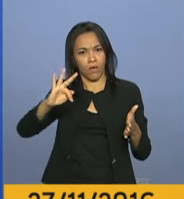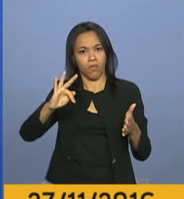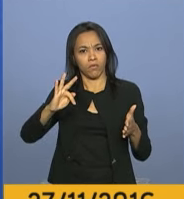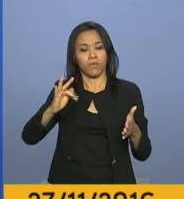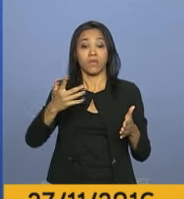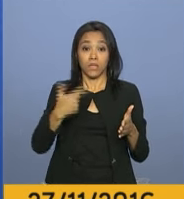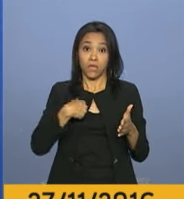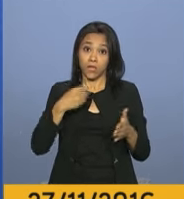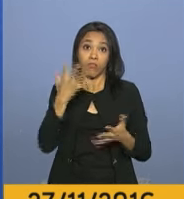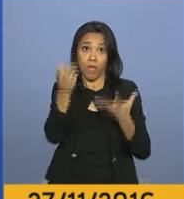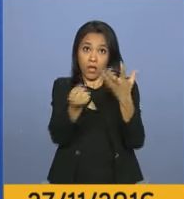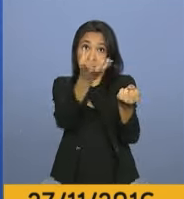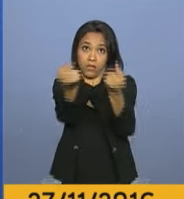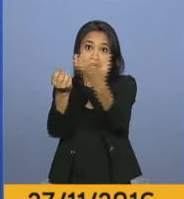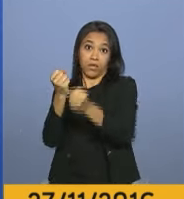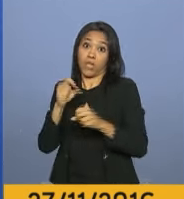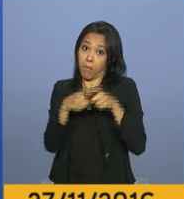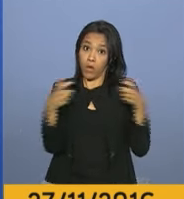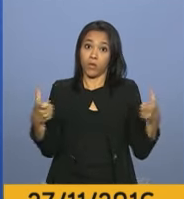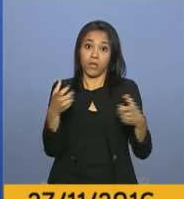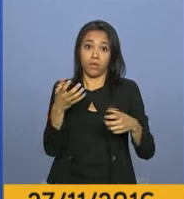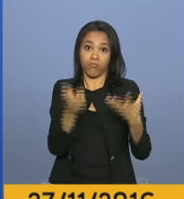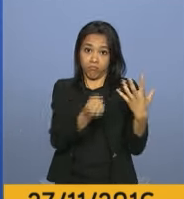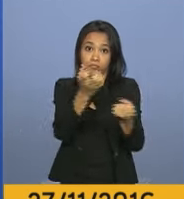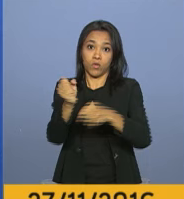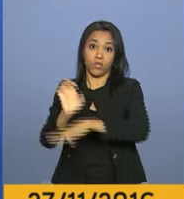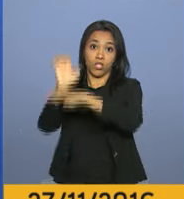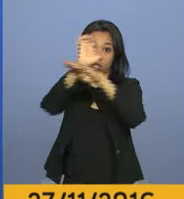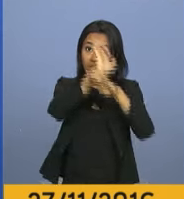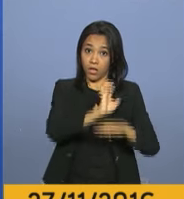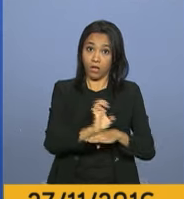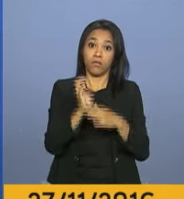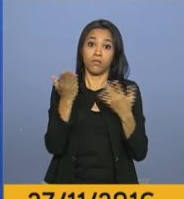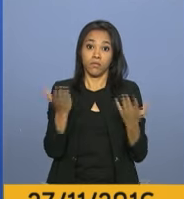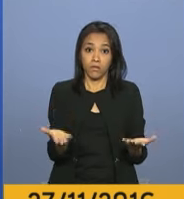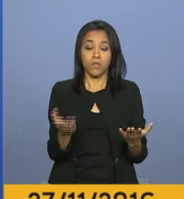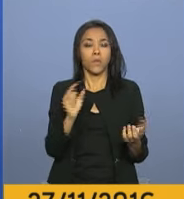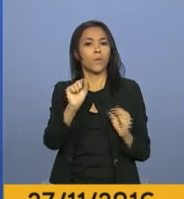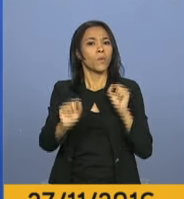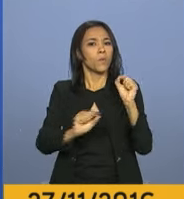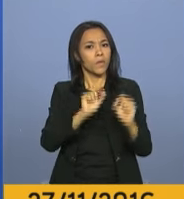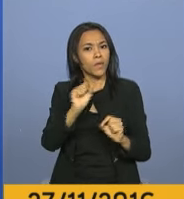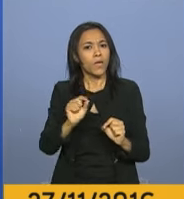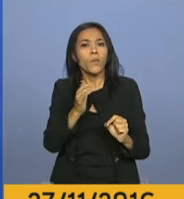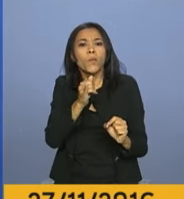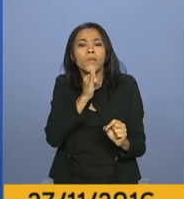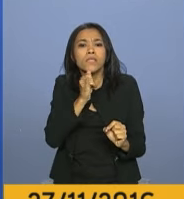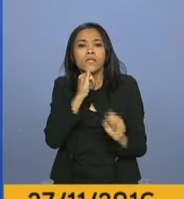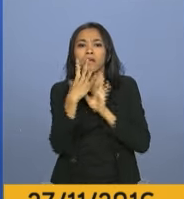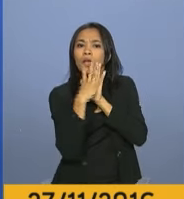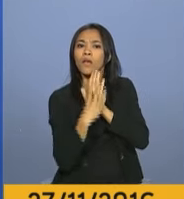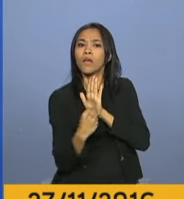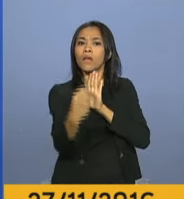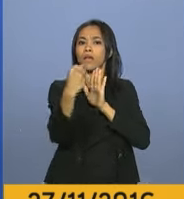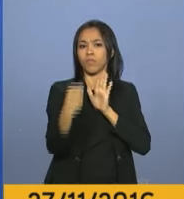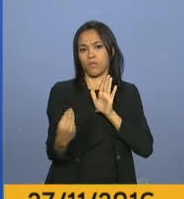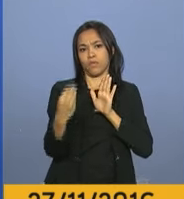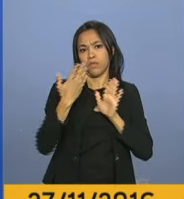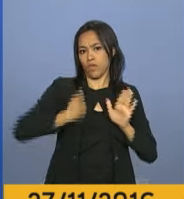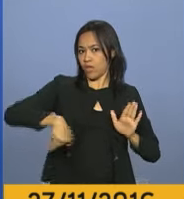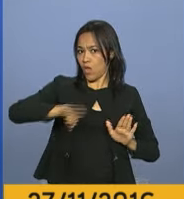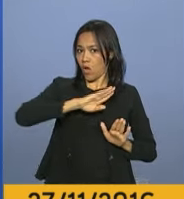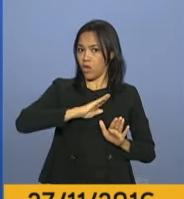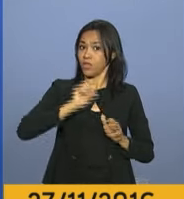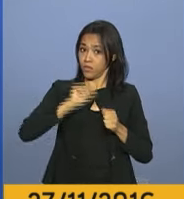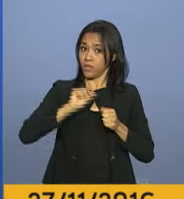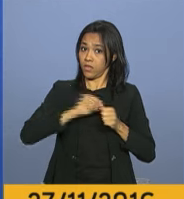admitida pelos estados, ou pela maioria dos estados que ainda nada fizeram, segue como exemplo precisamente o que nós fizemos